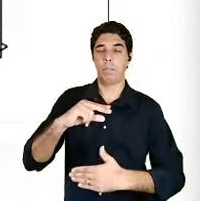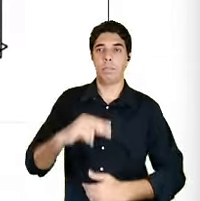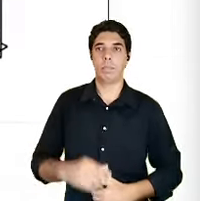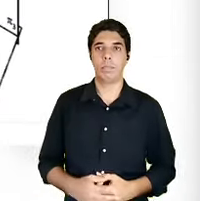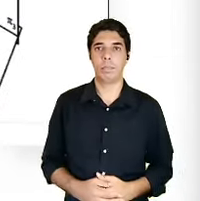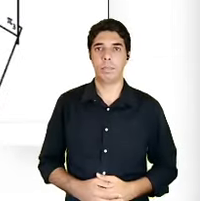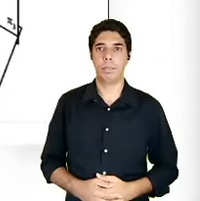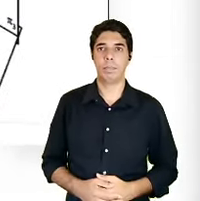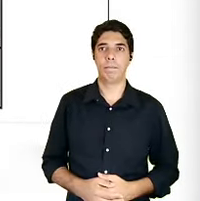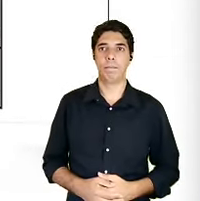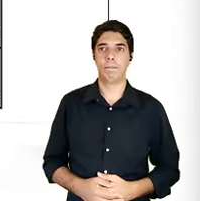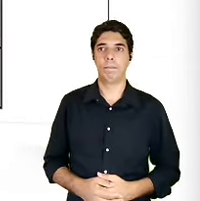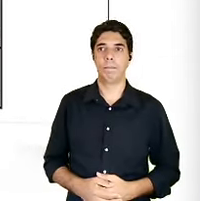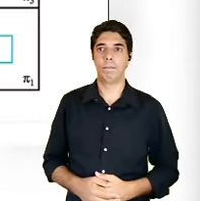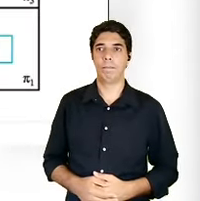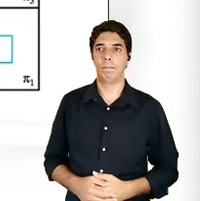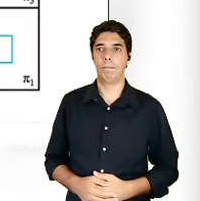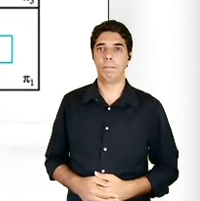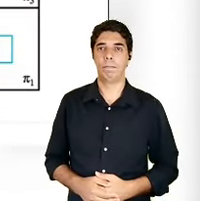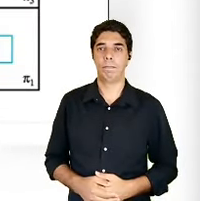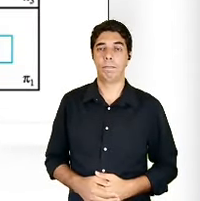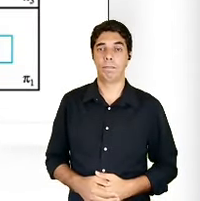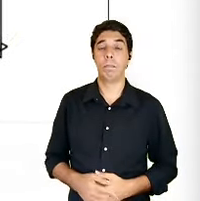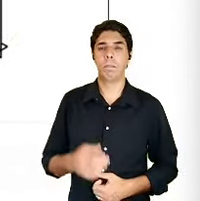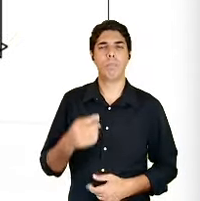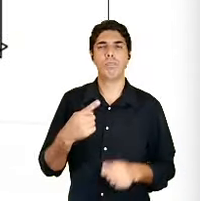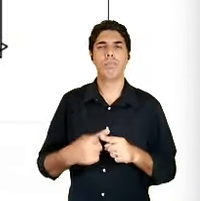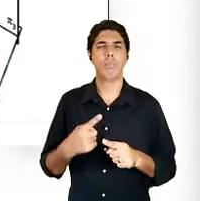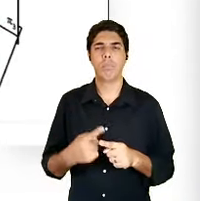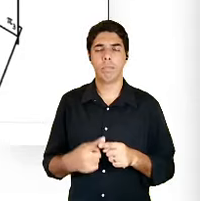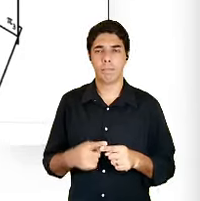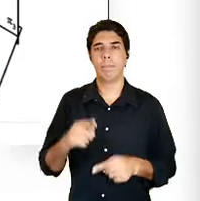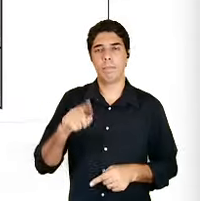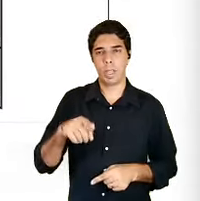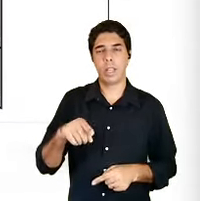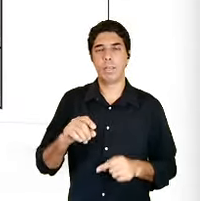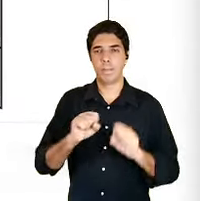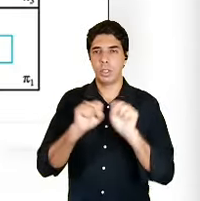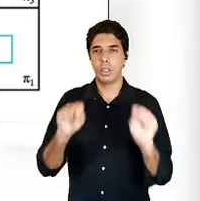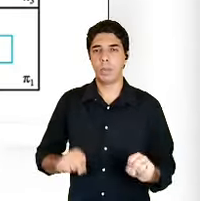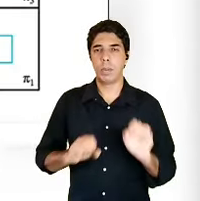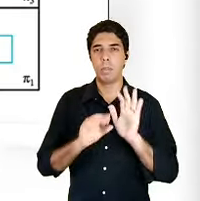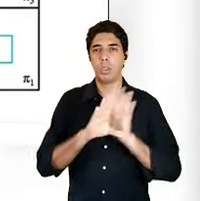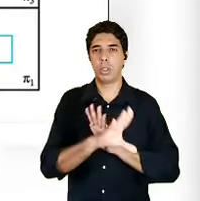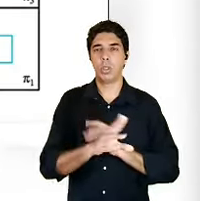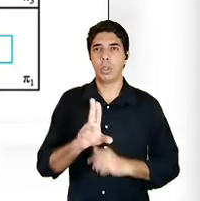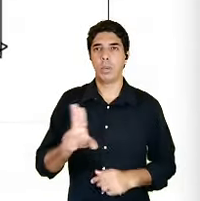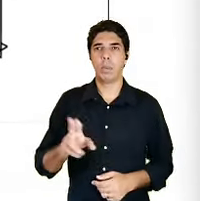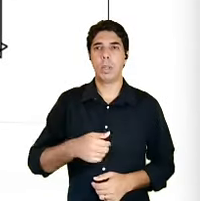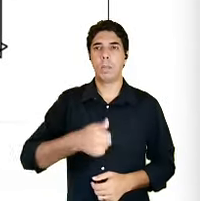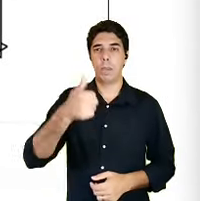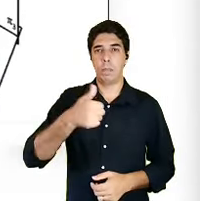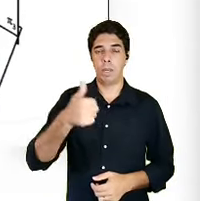da minha vista frontal. Nós iremos ver que esse tipo de convenção ela é utilizada no sistema de projeção baseada no